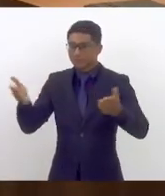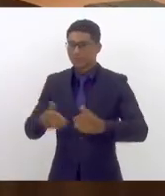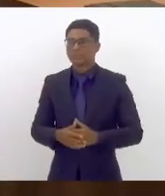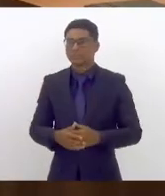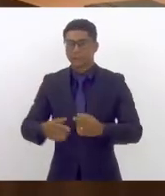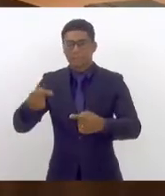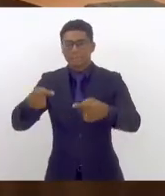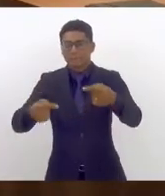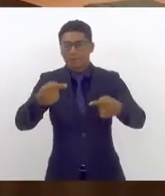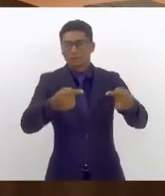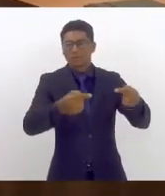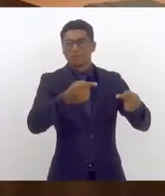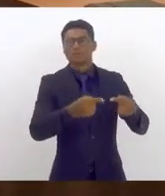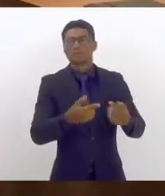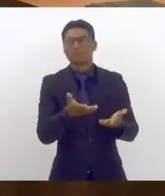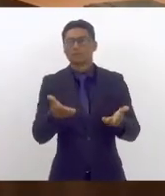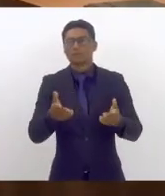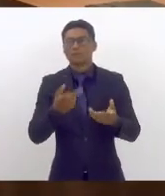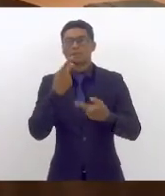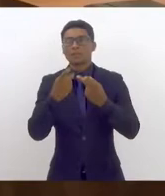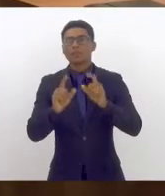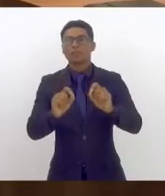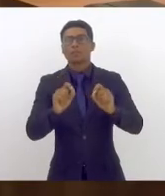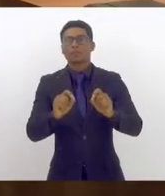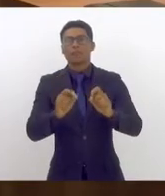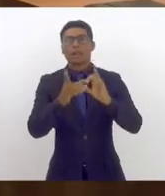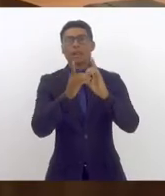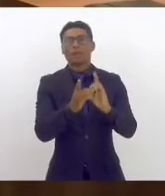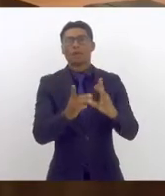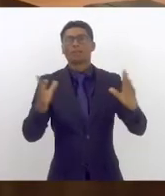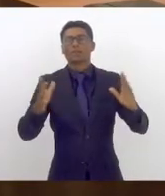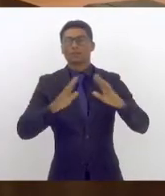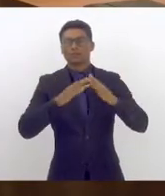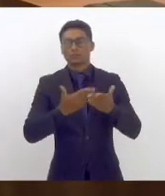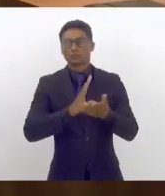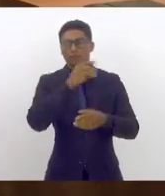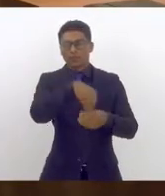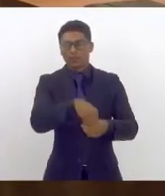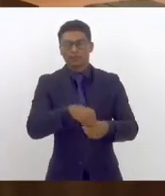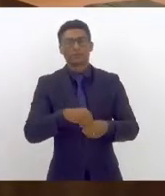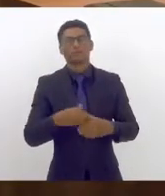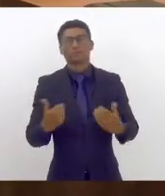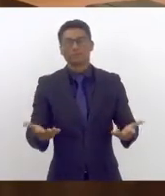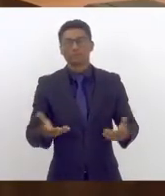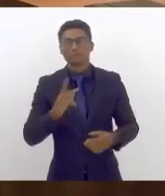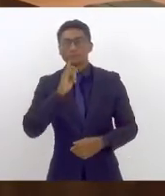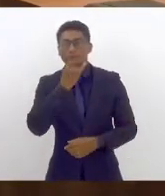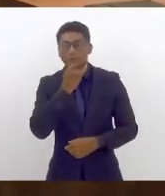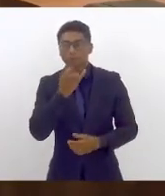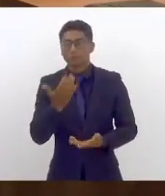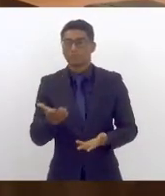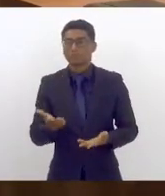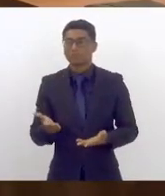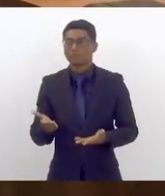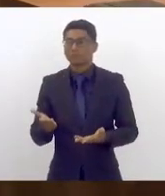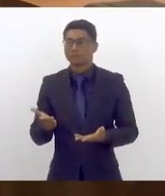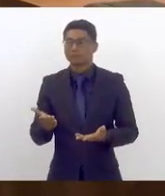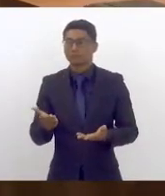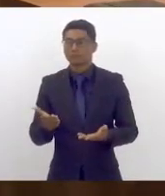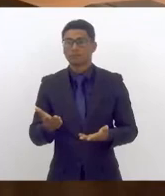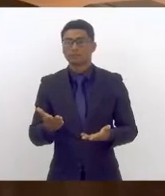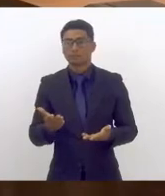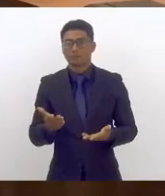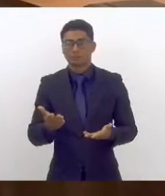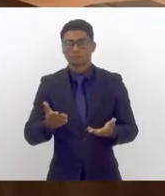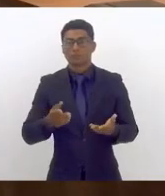que fala sobre a democratização presidente dos espaços das escolas mas infelizmente a aprovação aqui até para